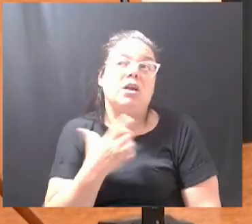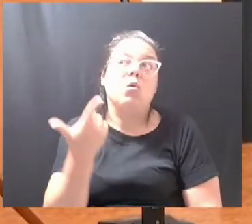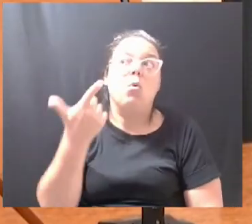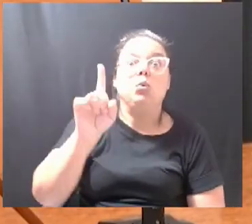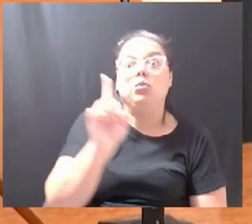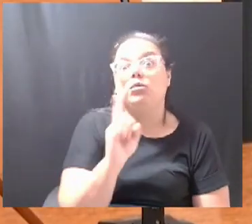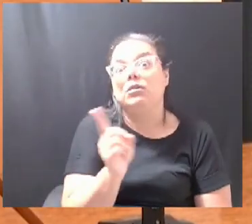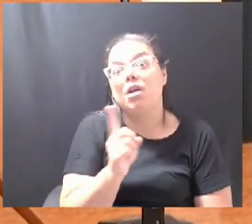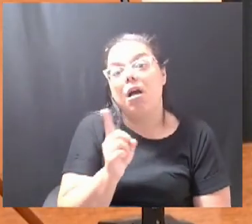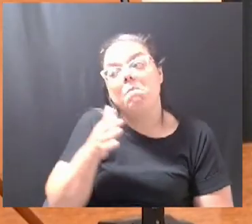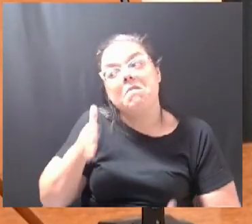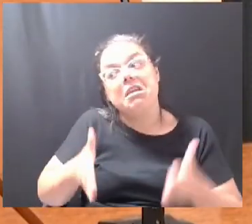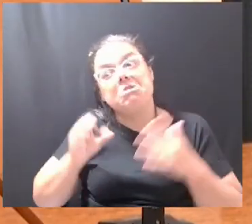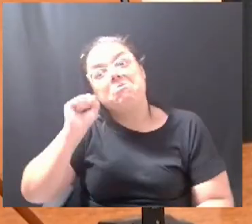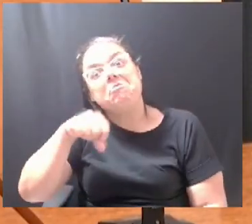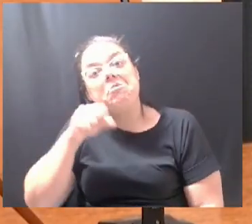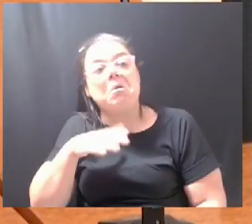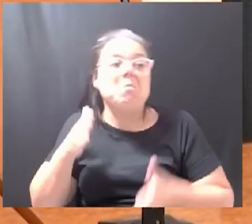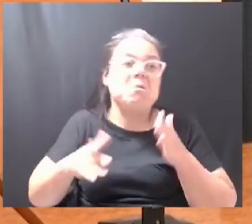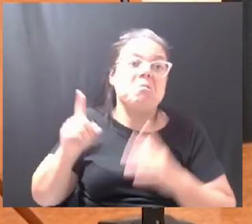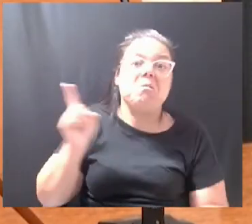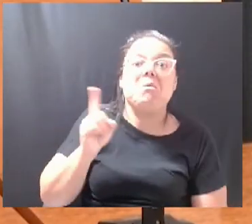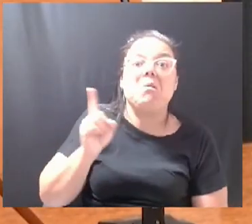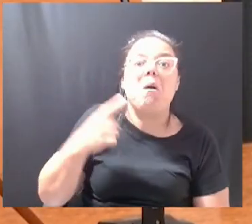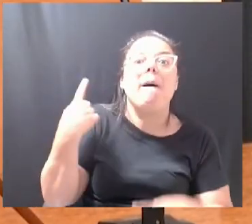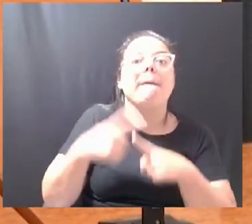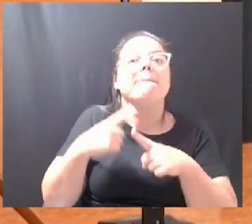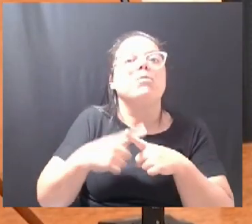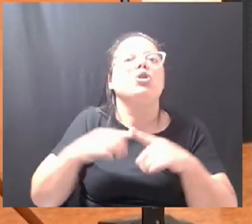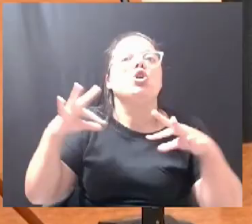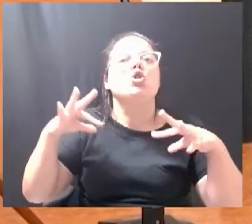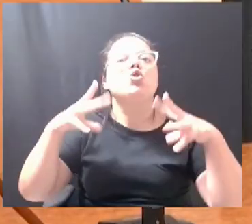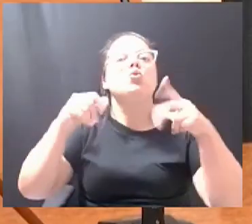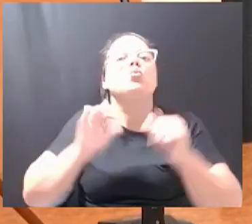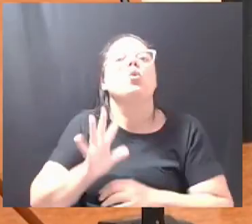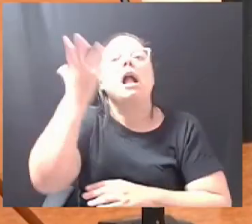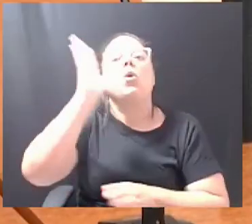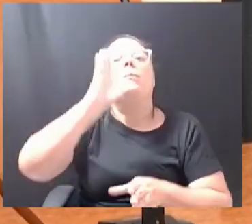Por quê? Tudo o que acontece no cérebro,